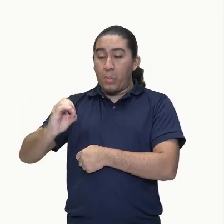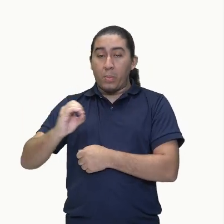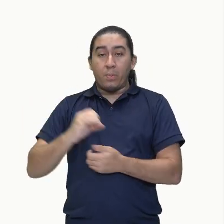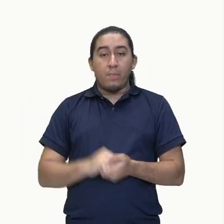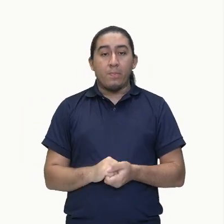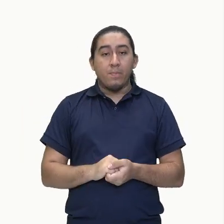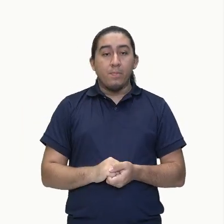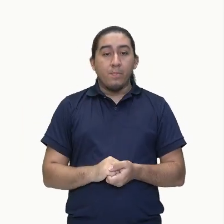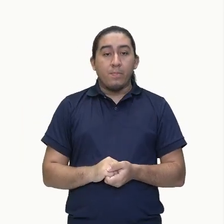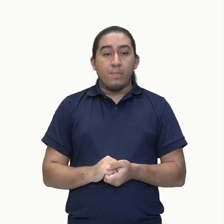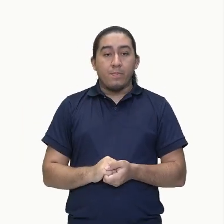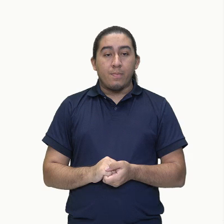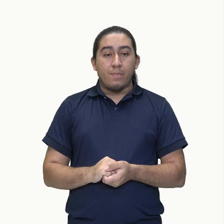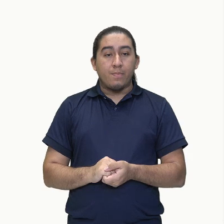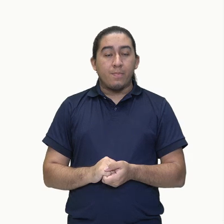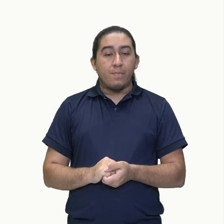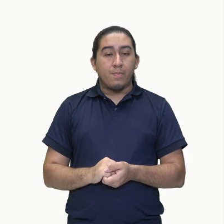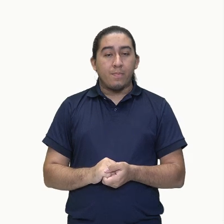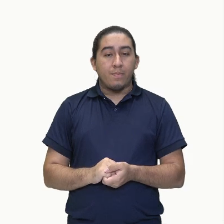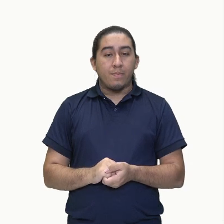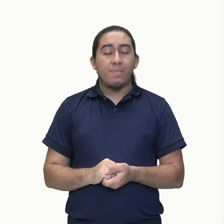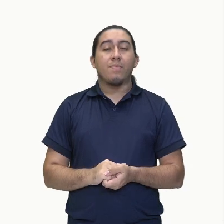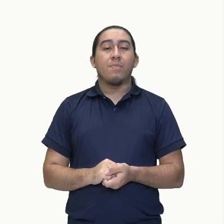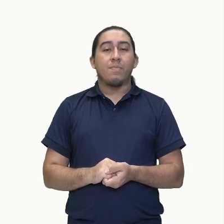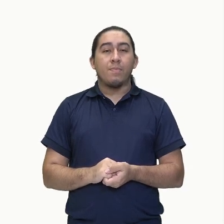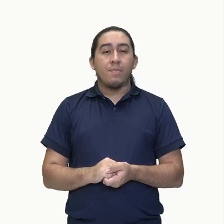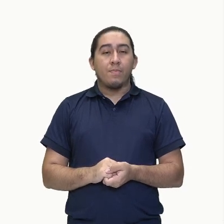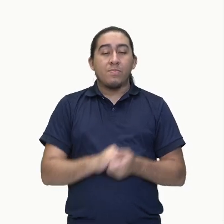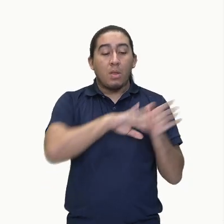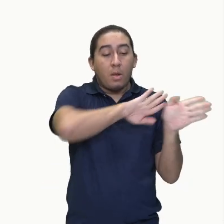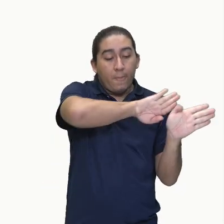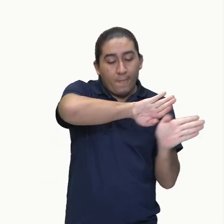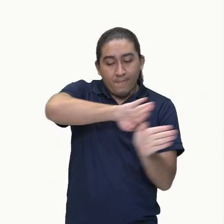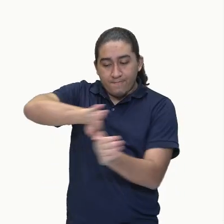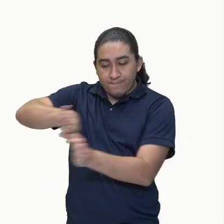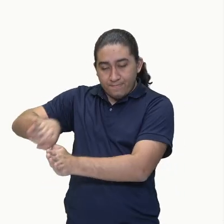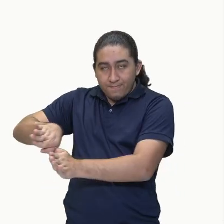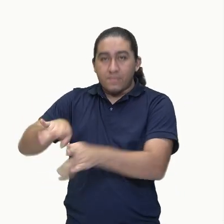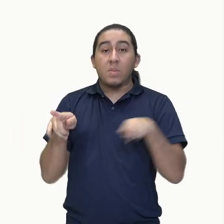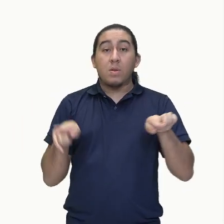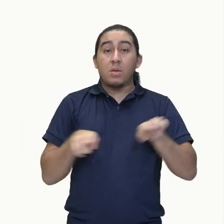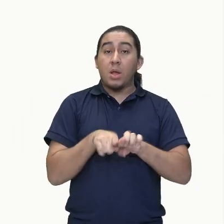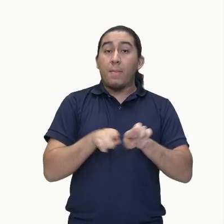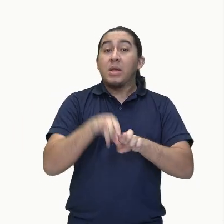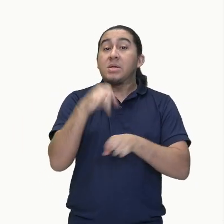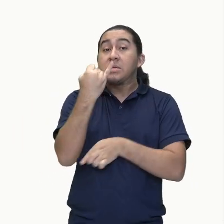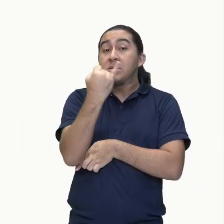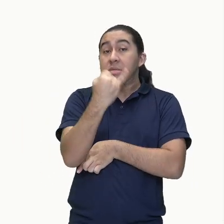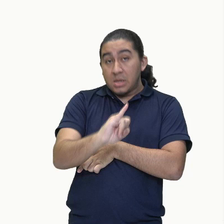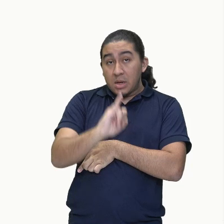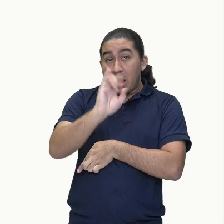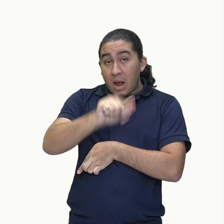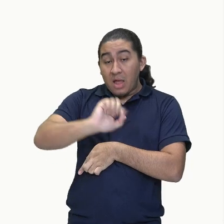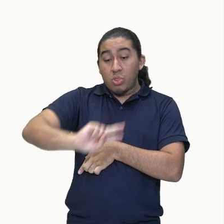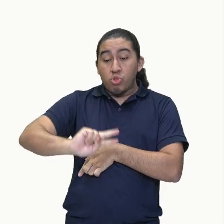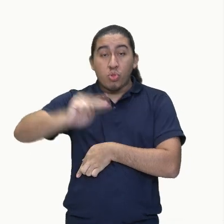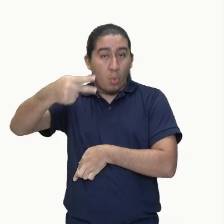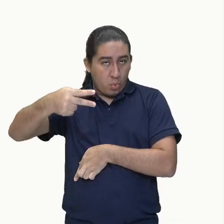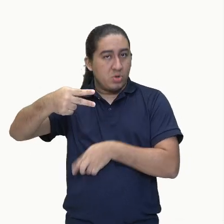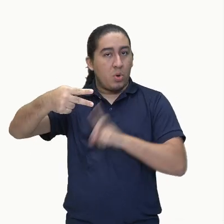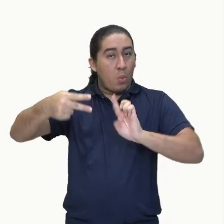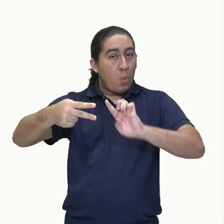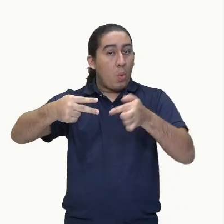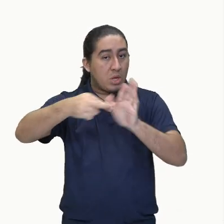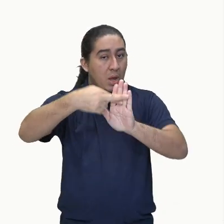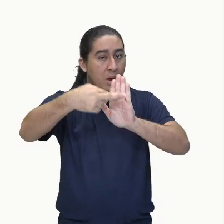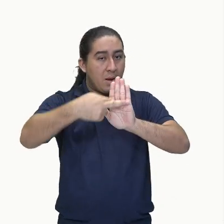a 2, eu também tenho uma regrinha bem interessante. Então, ó, quando eu quero falar a palavra elevado,